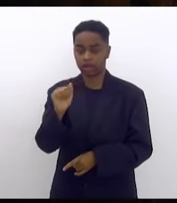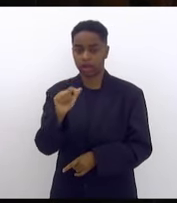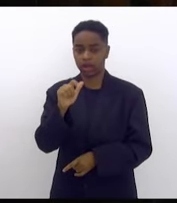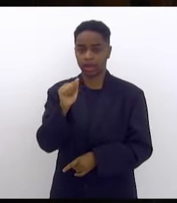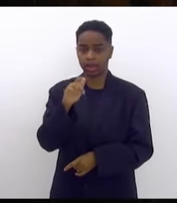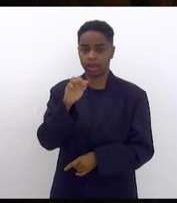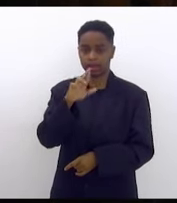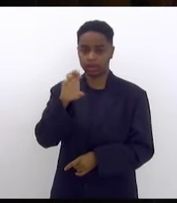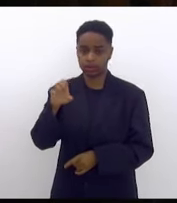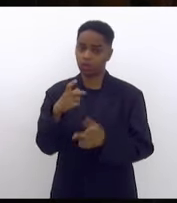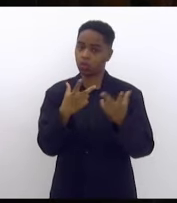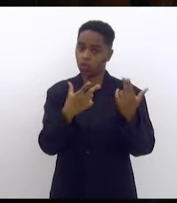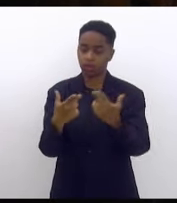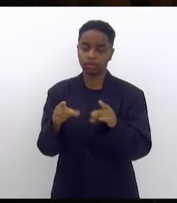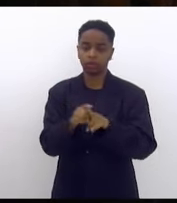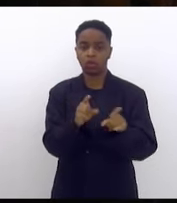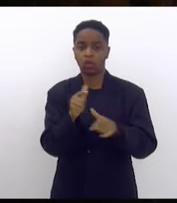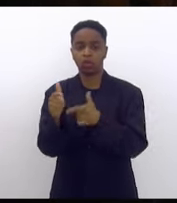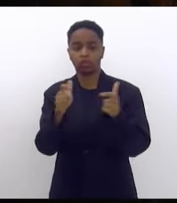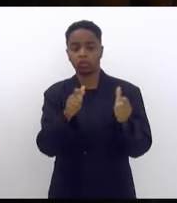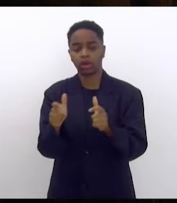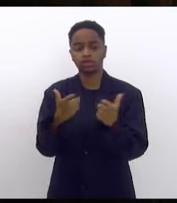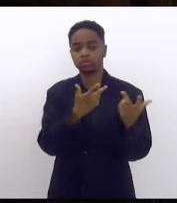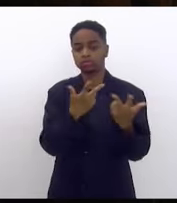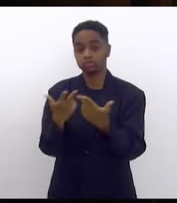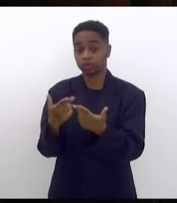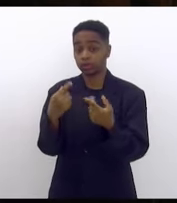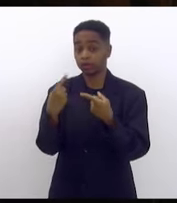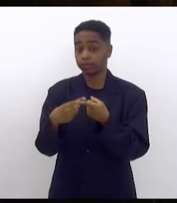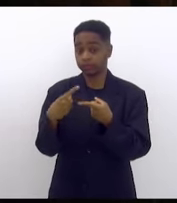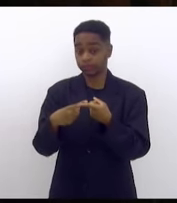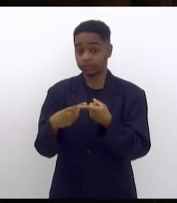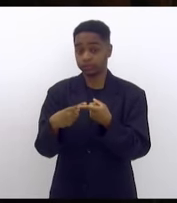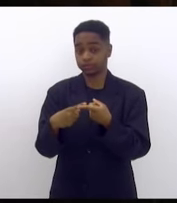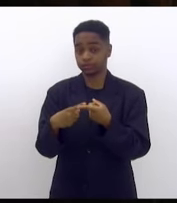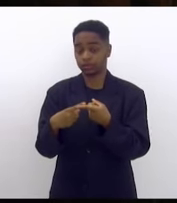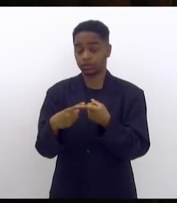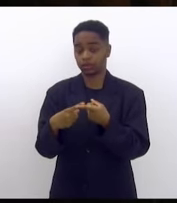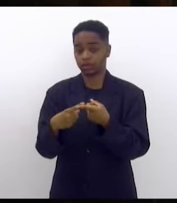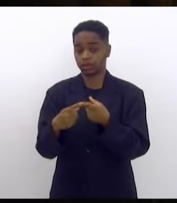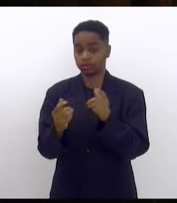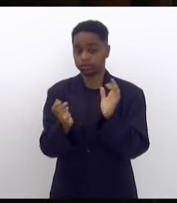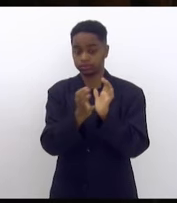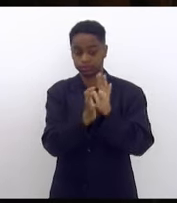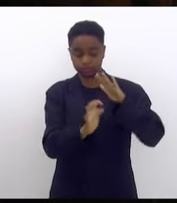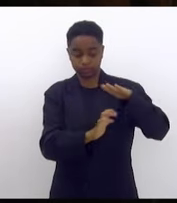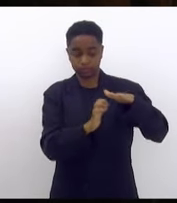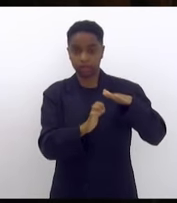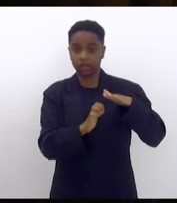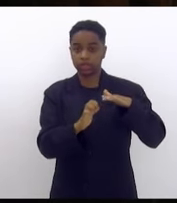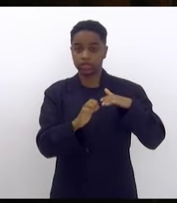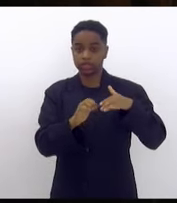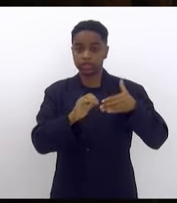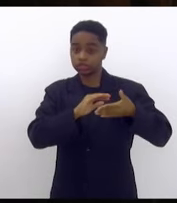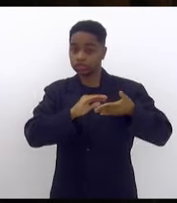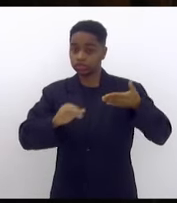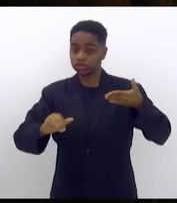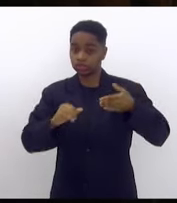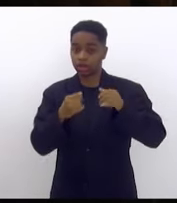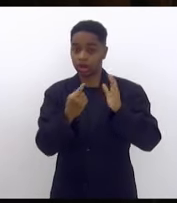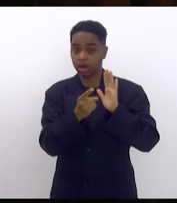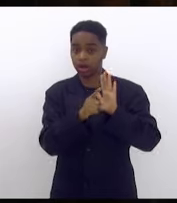mesma coisa. Porque, ao removerem o hidrômetro do lado interno da residência